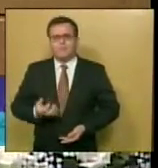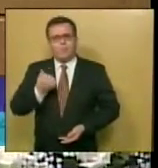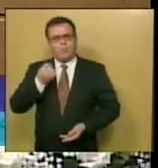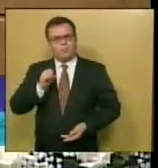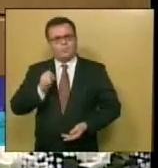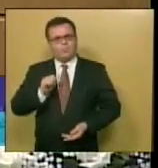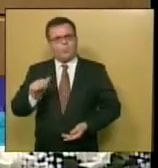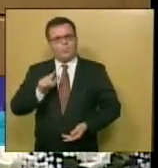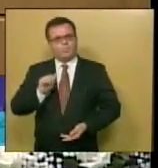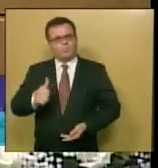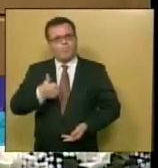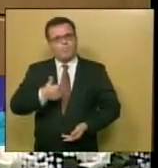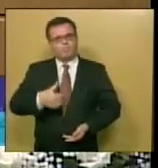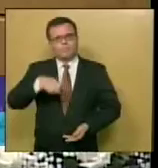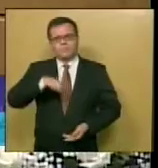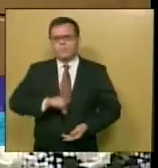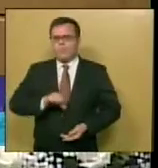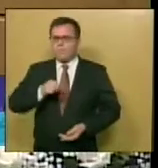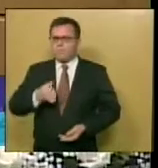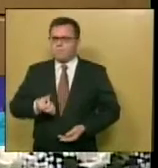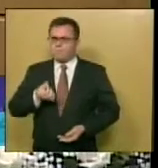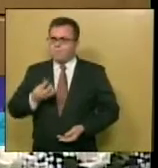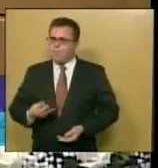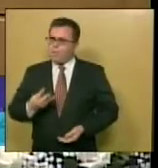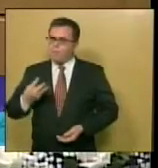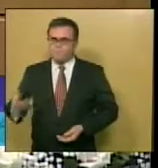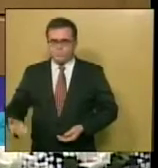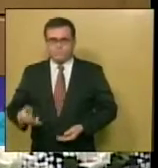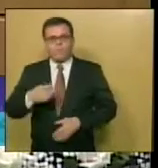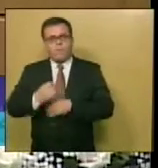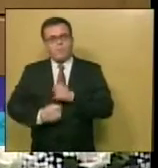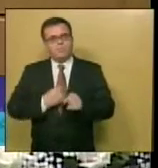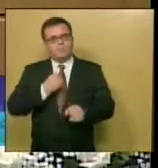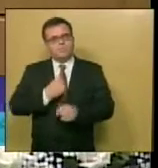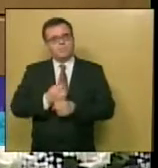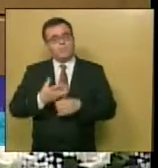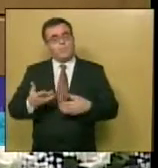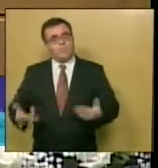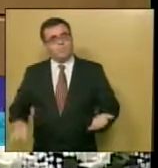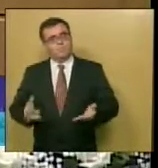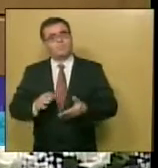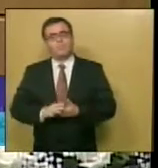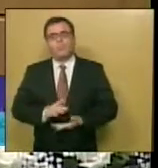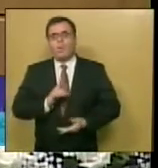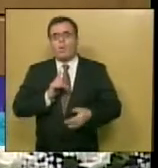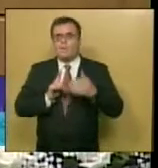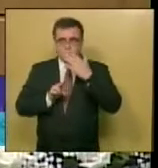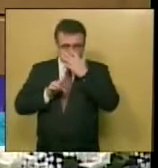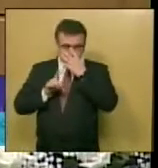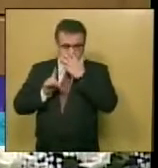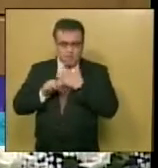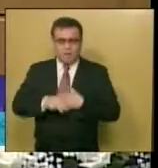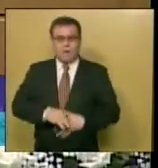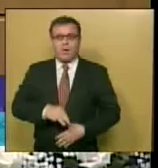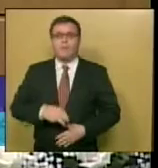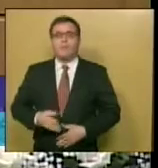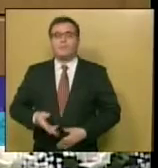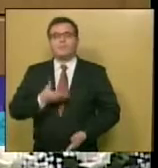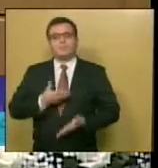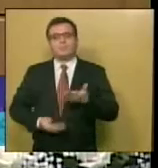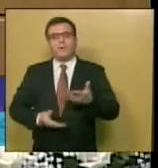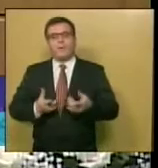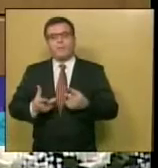de agosto de 1963. Naquele ano, no estado, a UDN perdeu a política para o